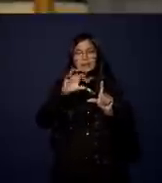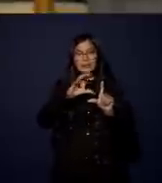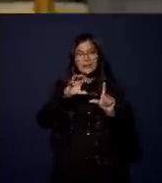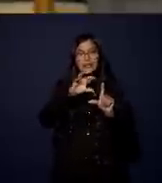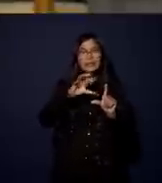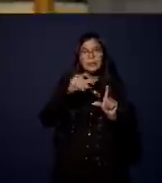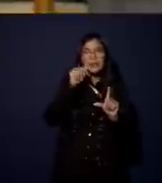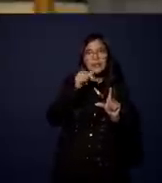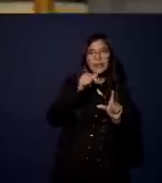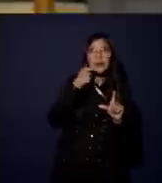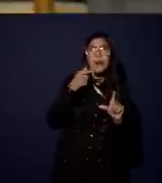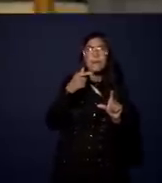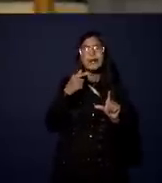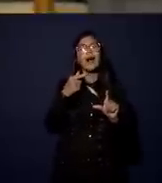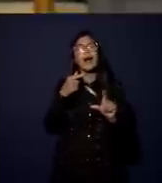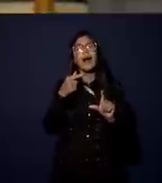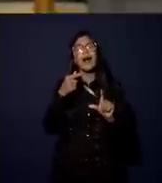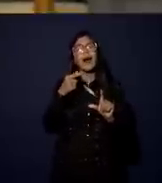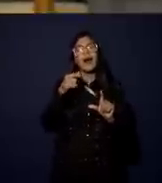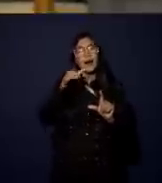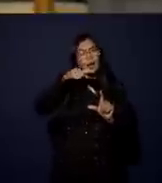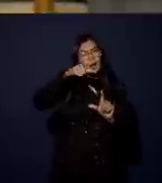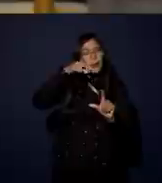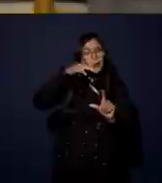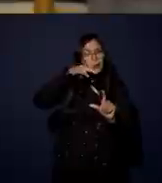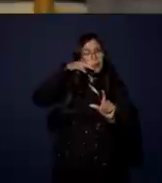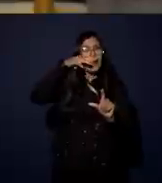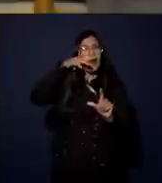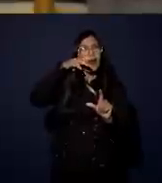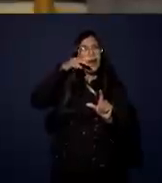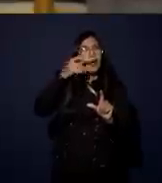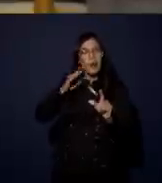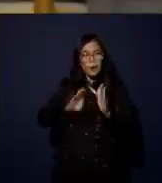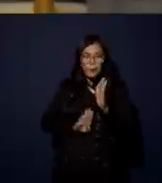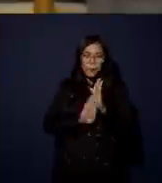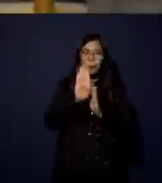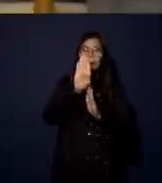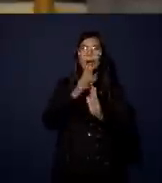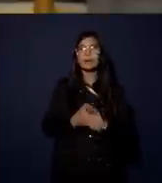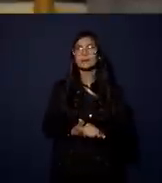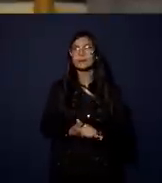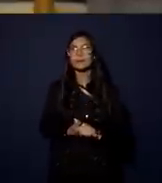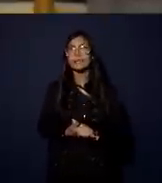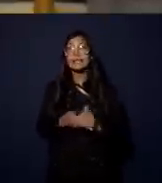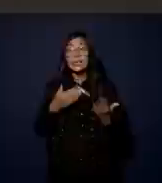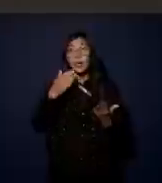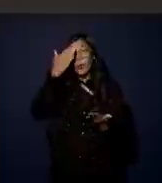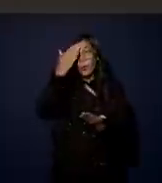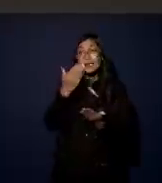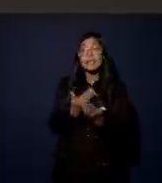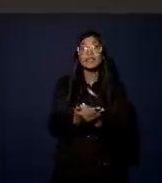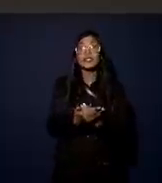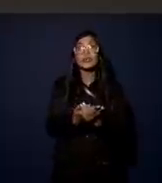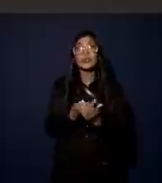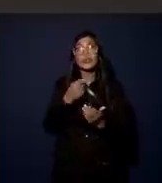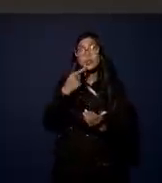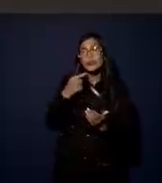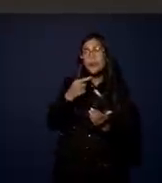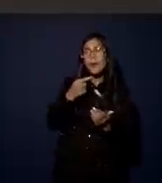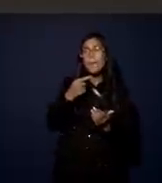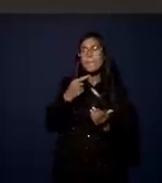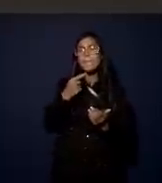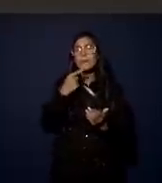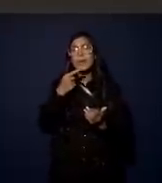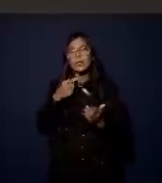para poder tentar de alguma forma ganhar mercado eu acredito num potencial de consolidação é ainda